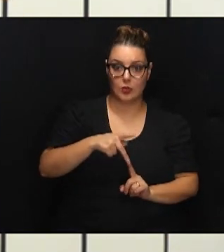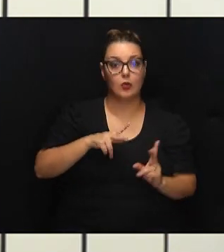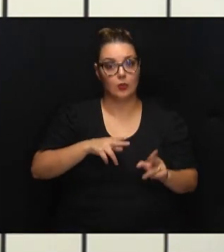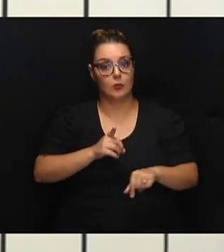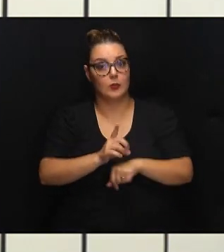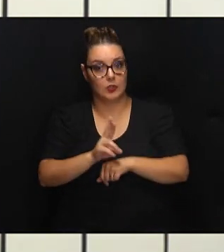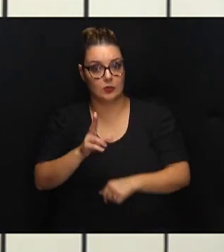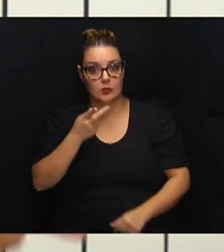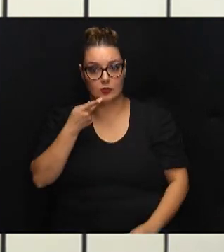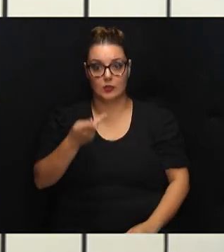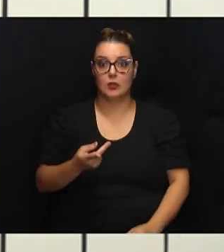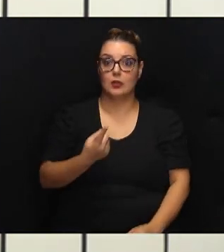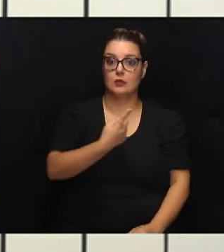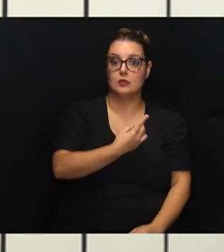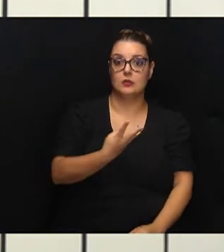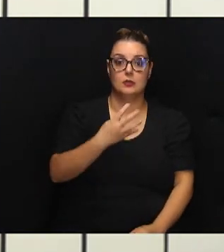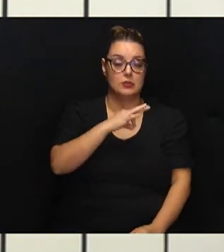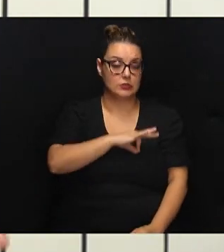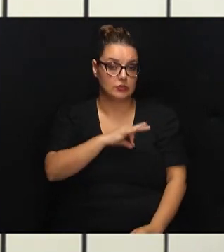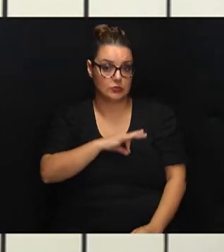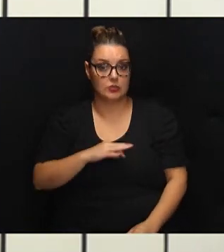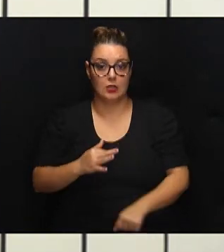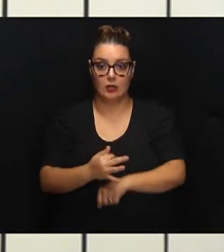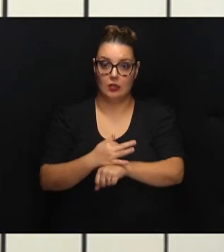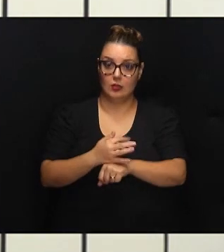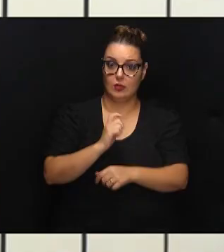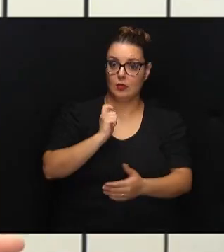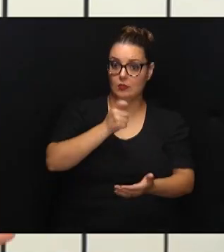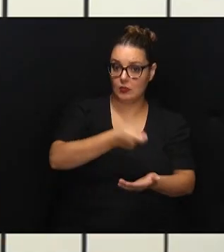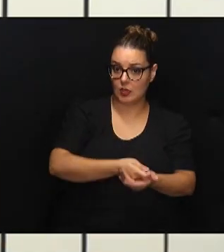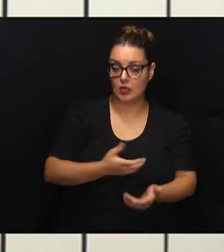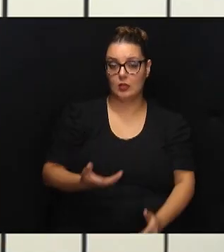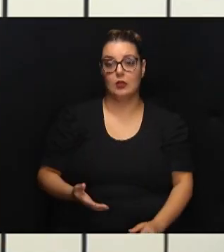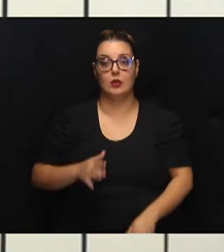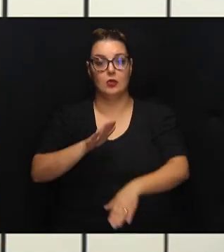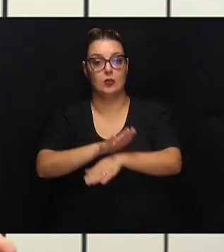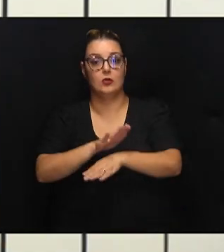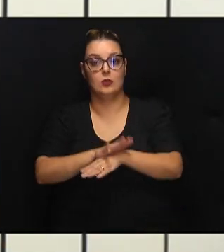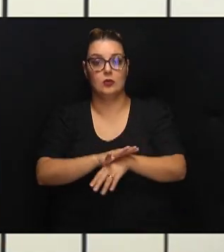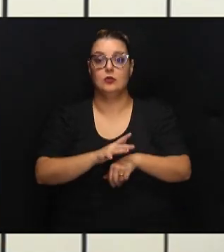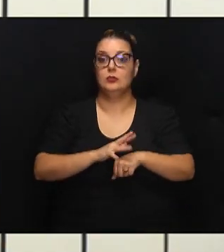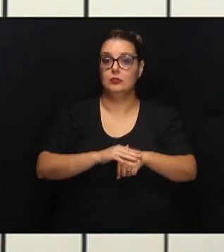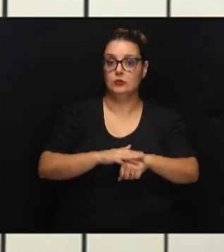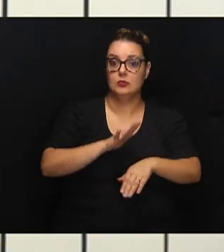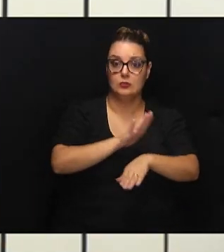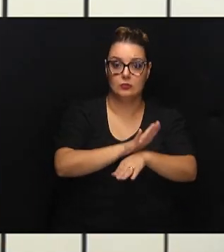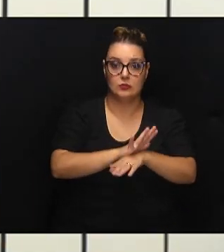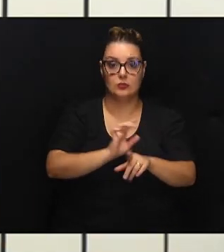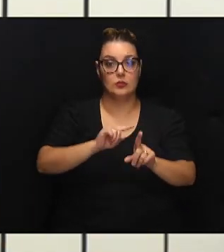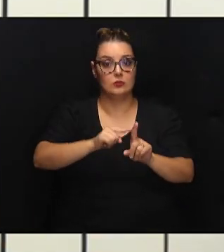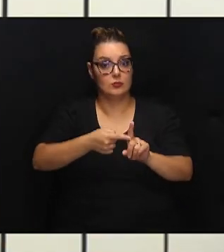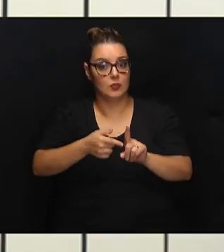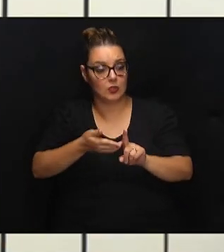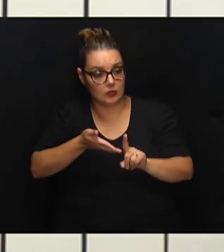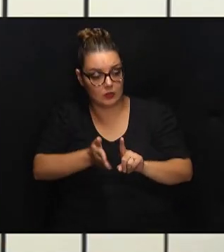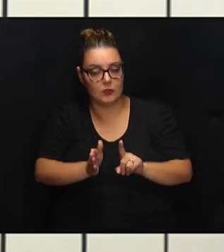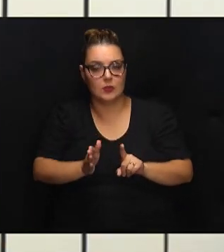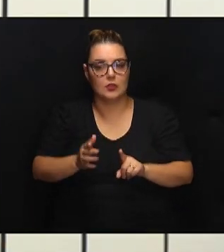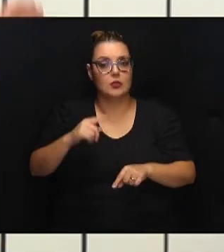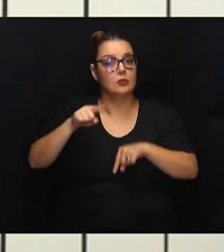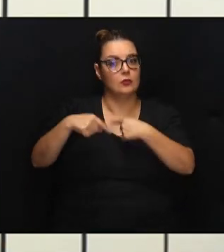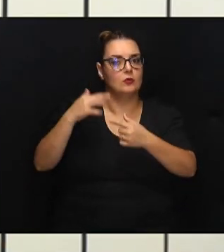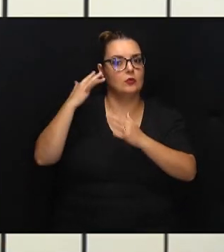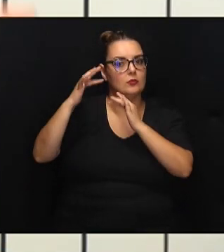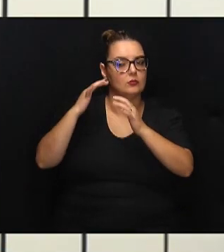explicou, 13º salário, férias remuneradas, auxílio-doença, auxílio-maternidade, entre outros. Se pensarmos a